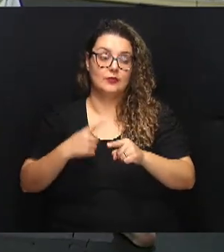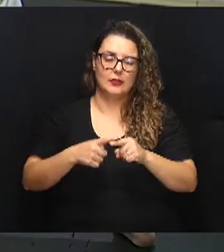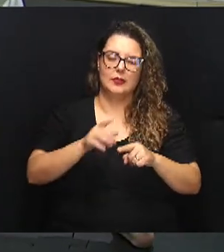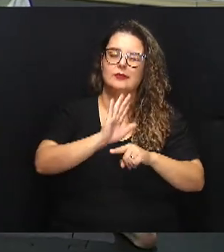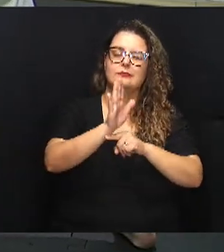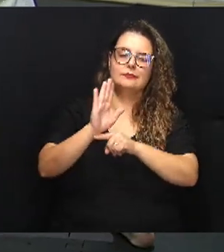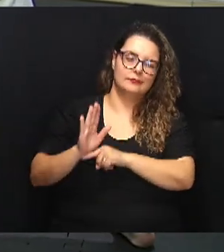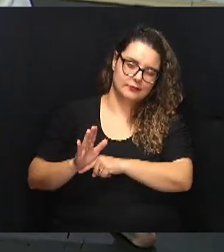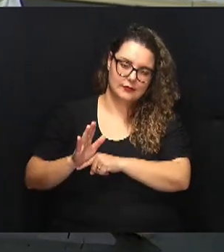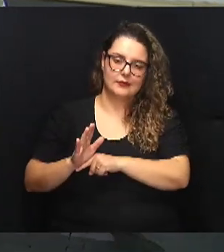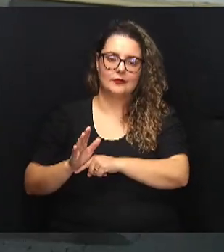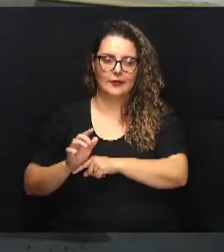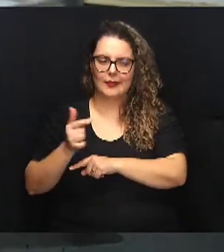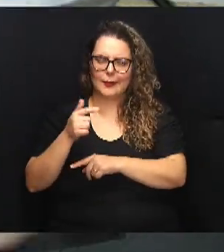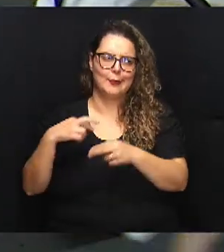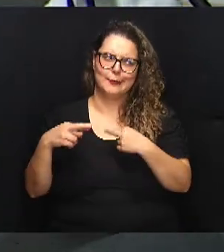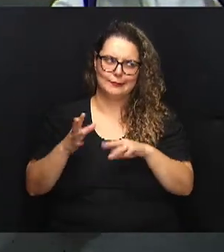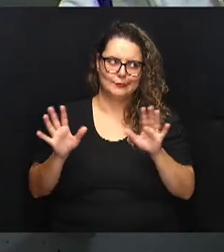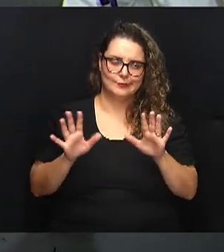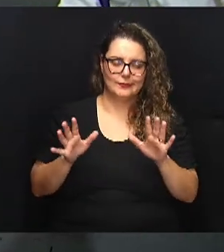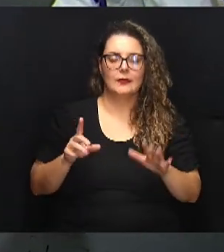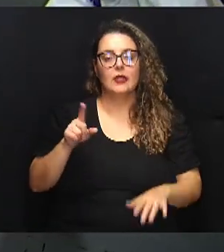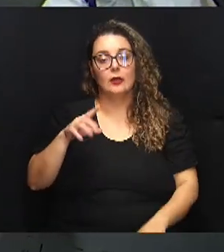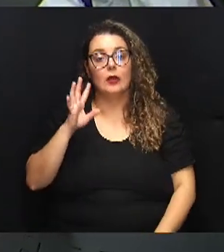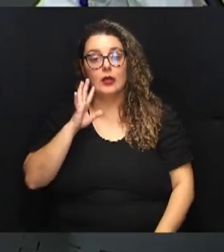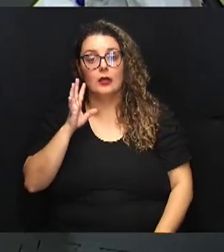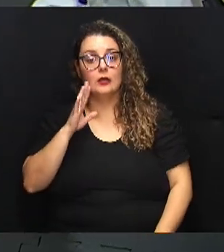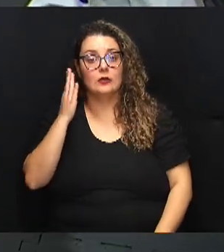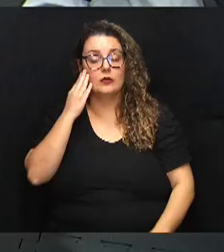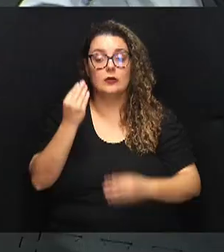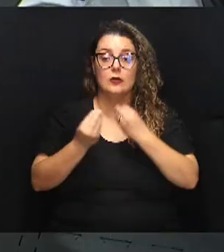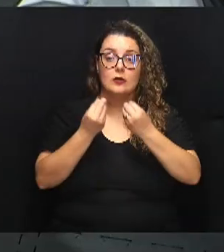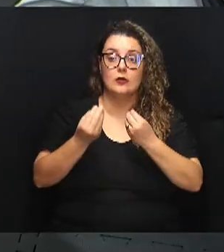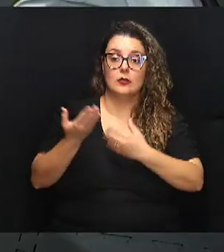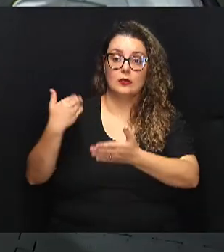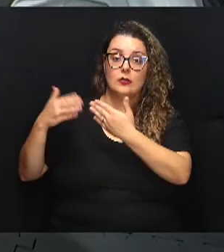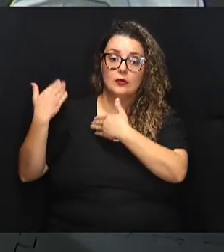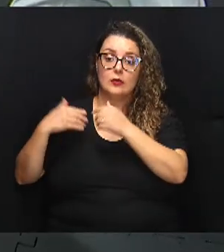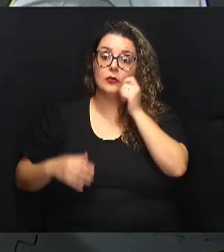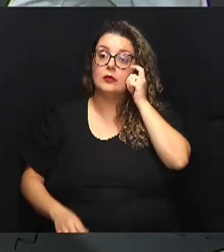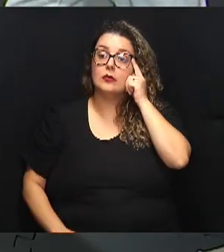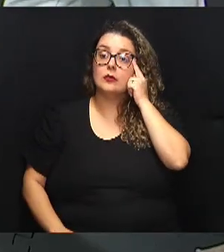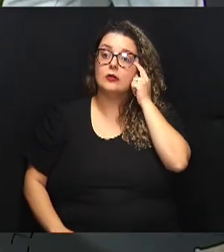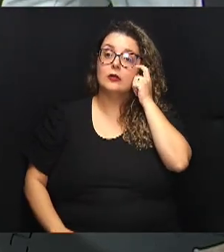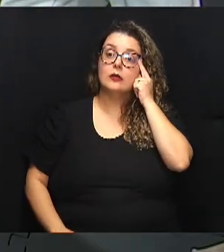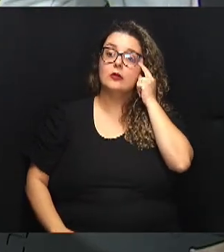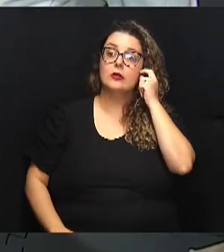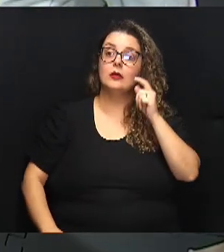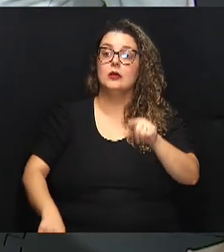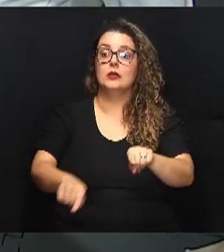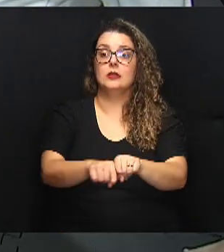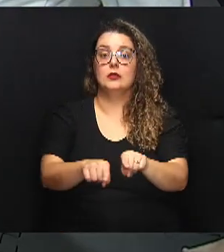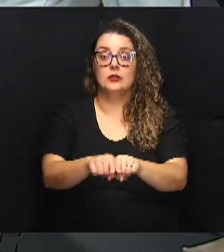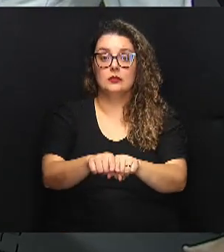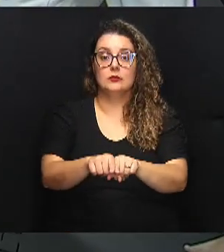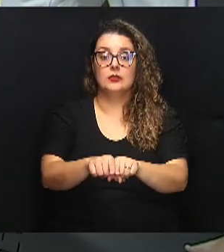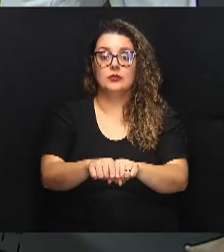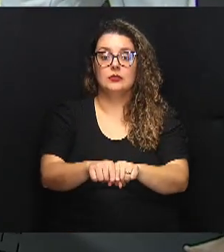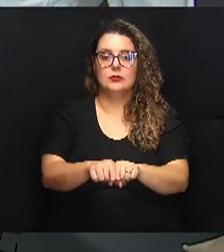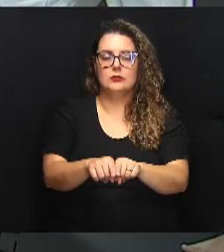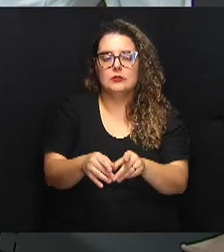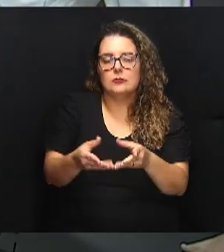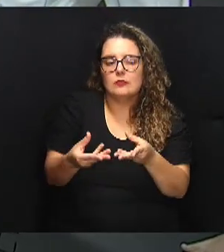aí que não tem nada a ver, então é legal saber como que funcionava na época. E também tem uma questão de aprimoramento